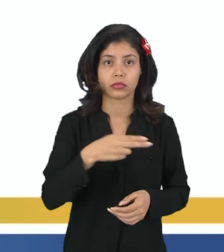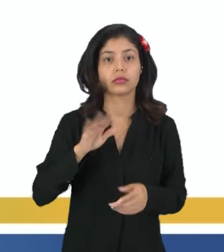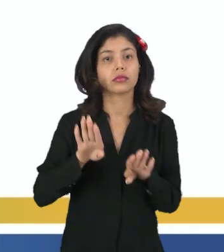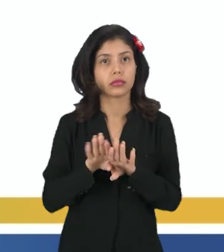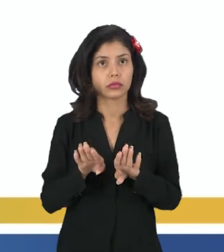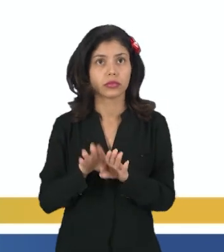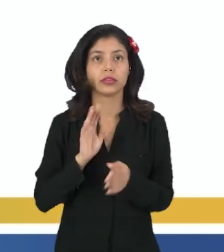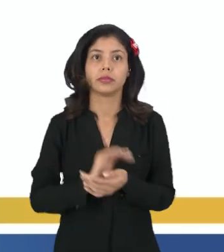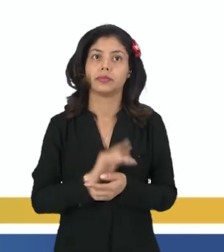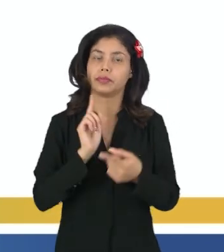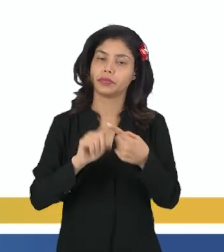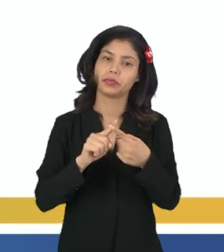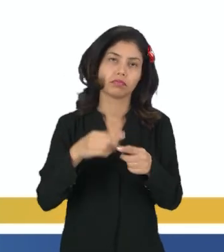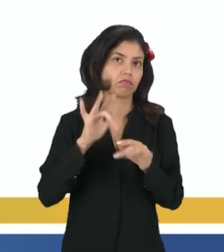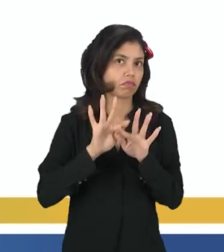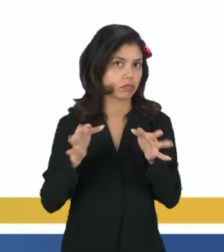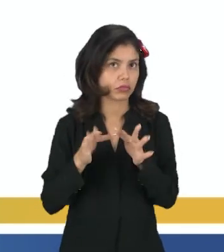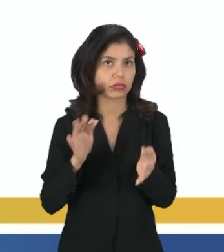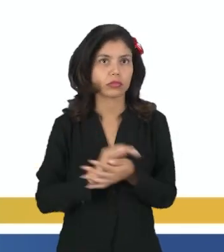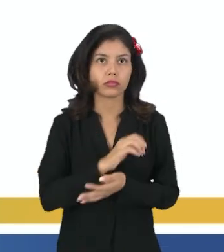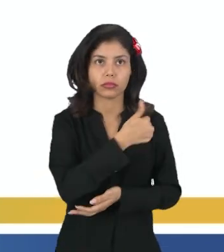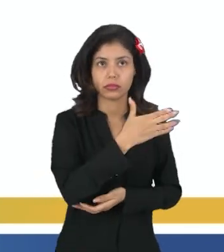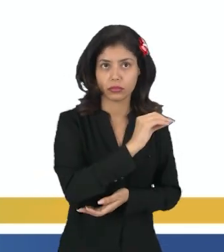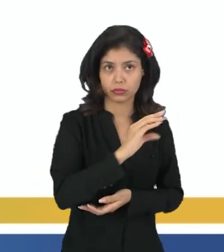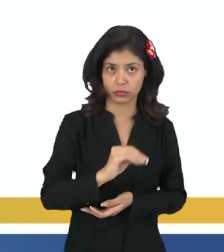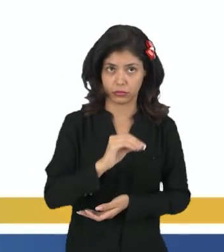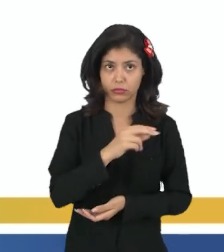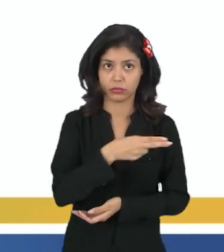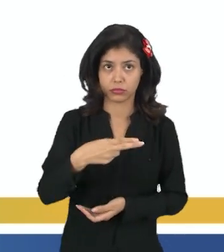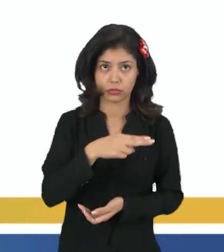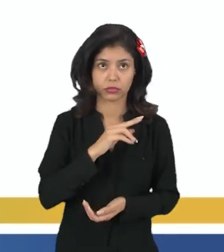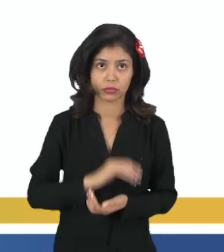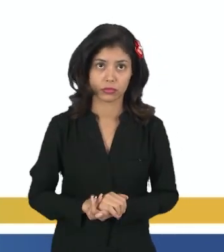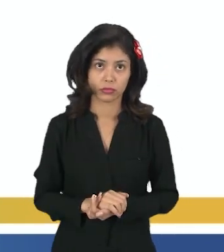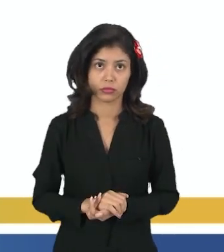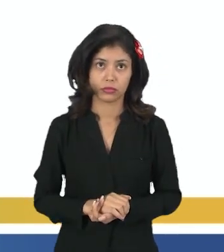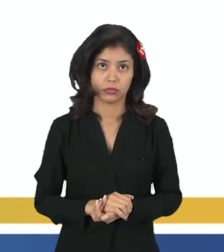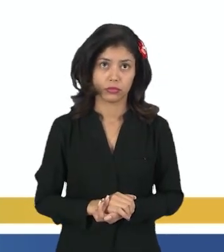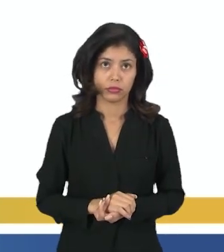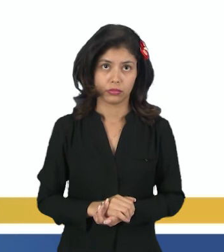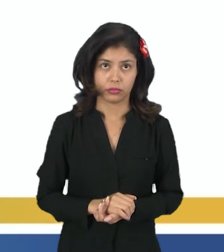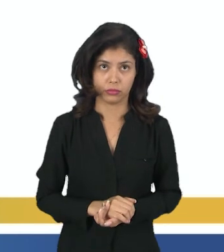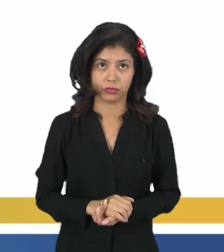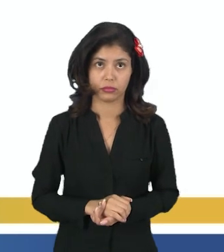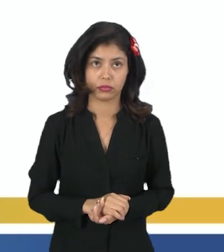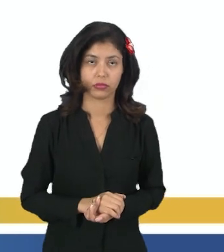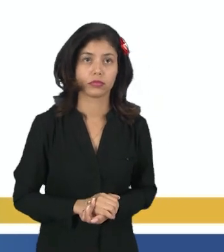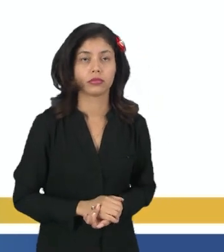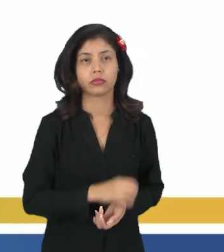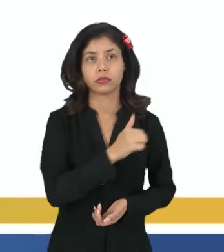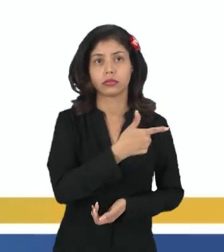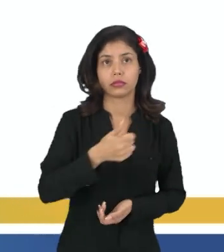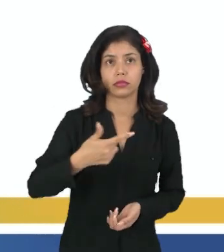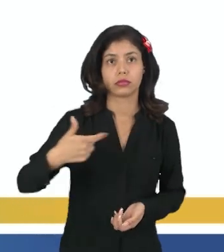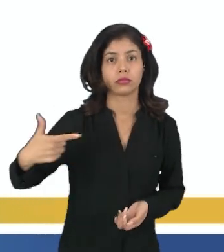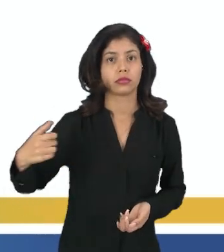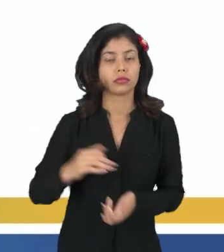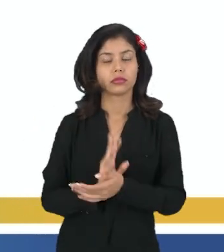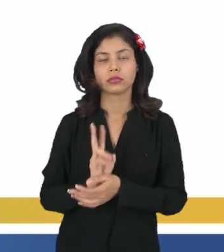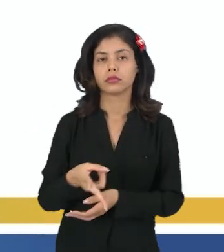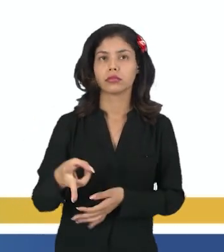segundo também eu também não lembro tranquilo vai ficar sem x já não segundo vai ficar 21,21 21